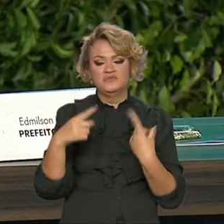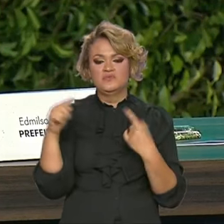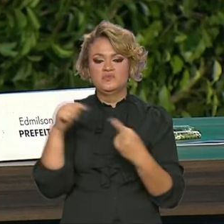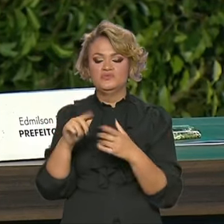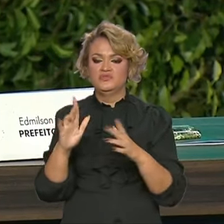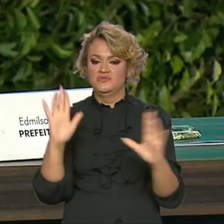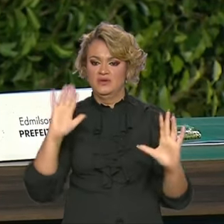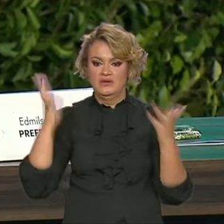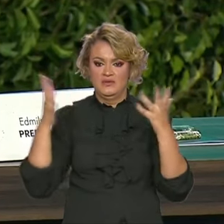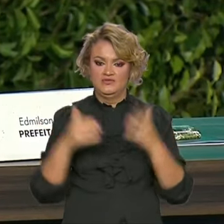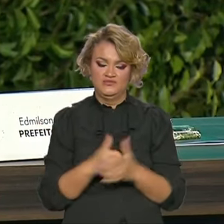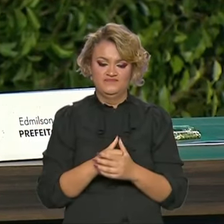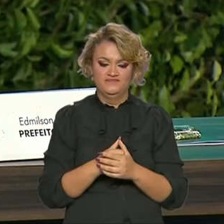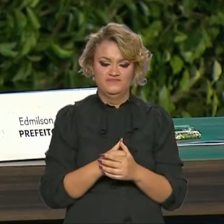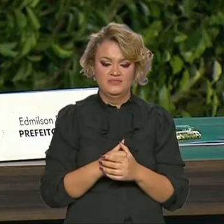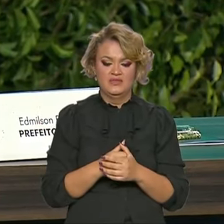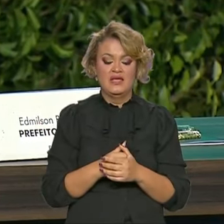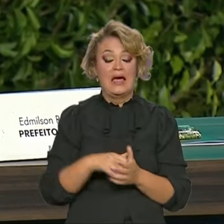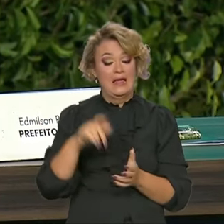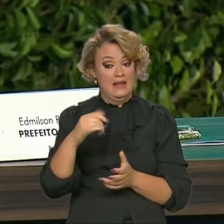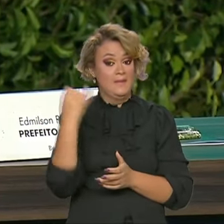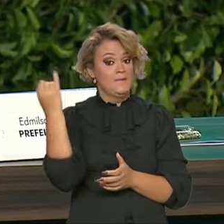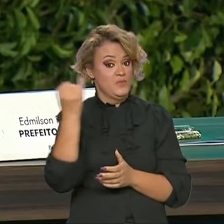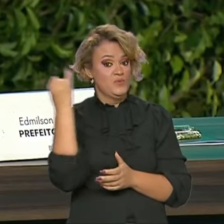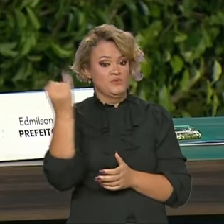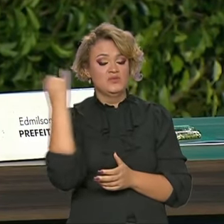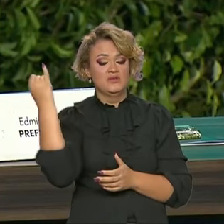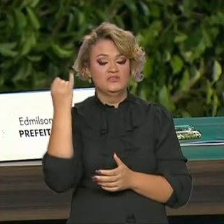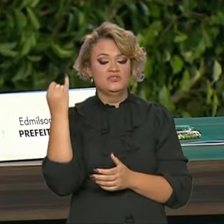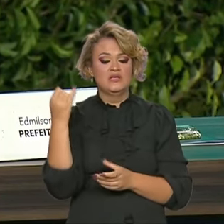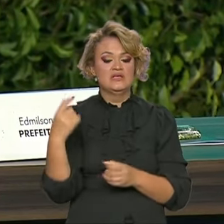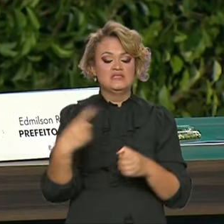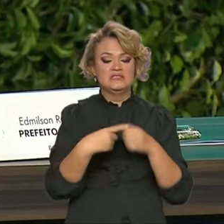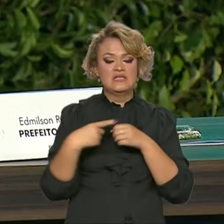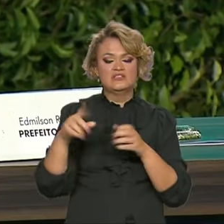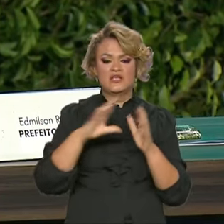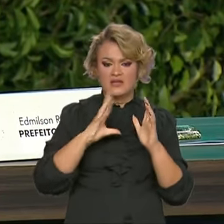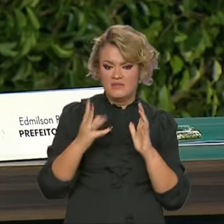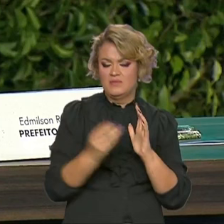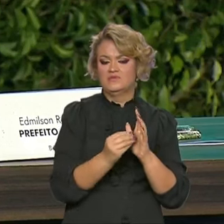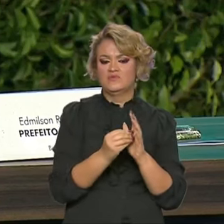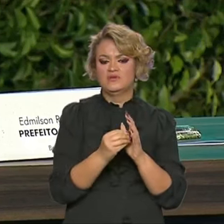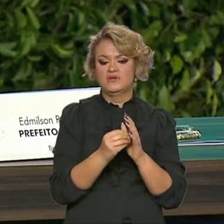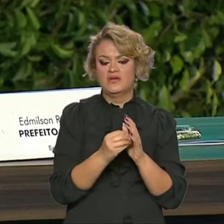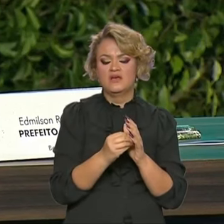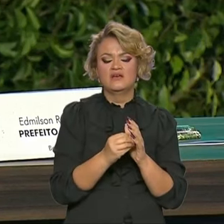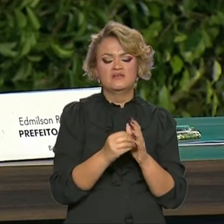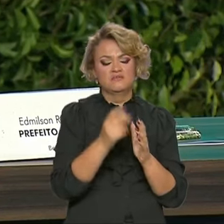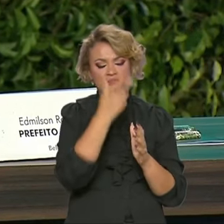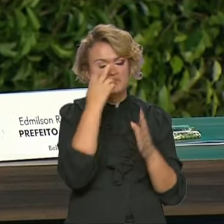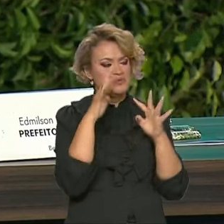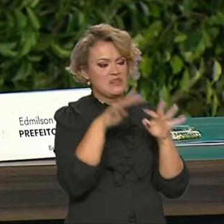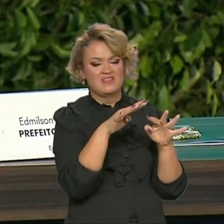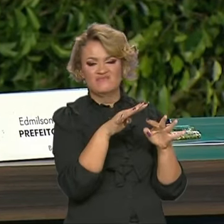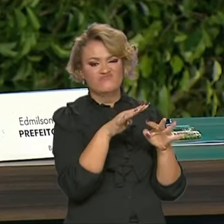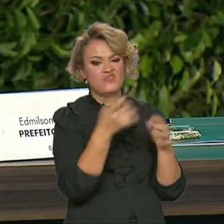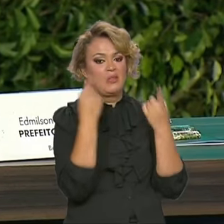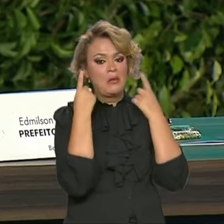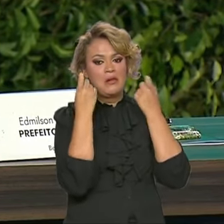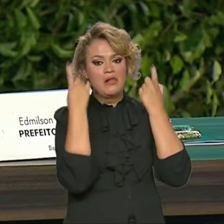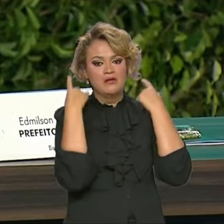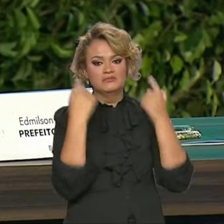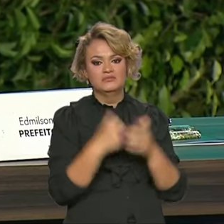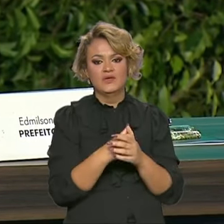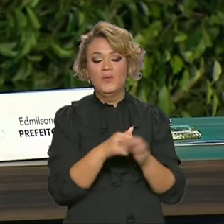climáticos. Apesar de sua importância, as cidades amazônicas são frequentemente ignoradas nas